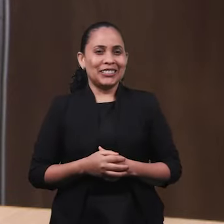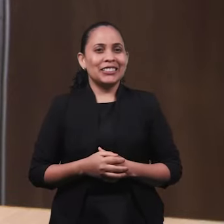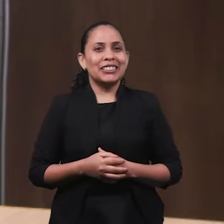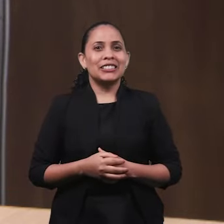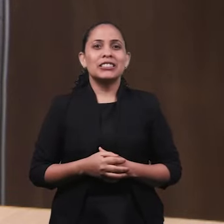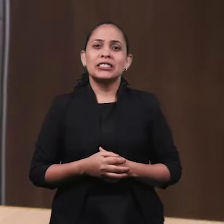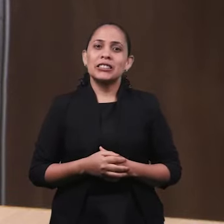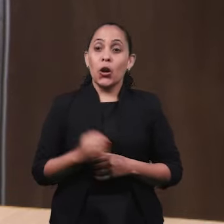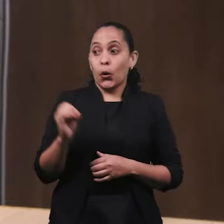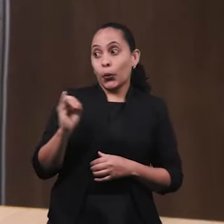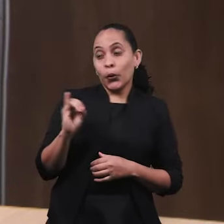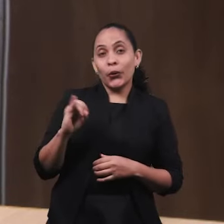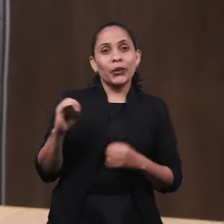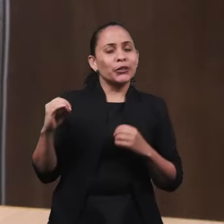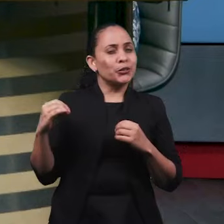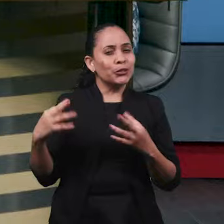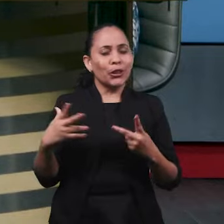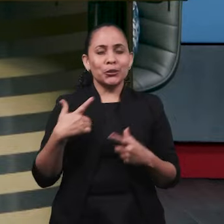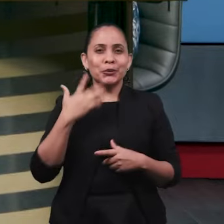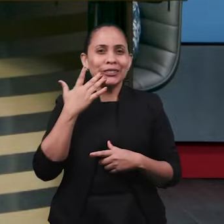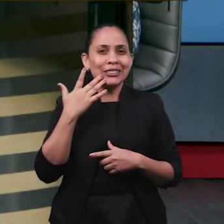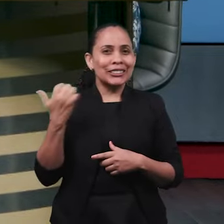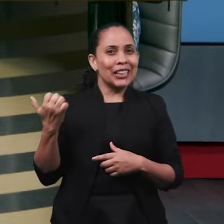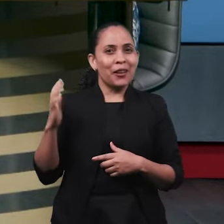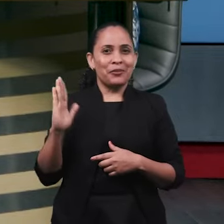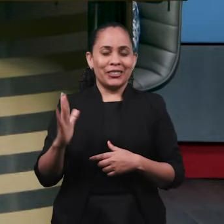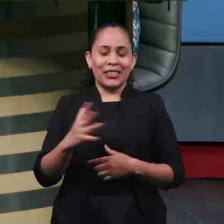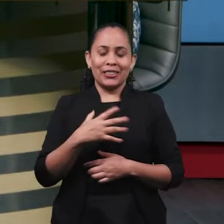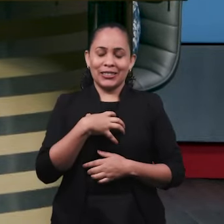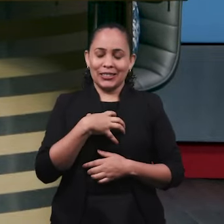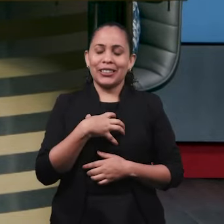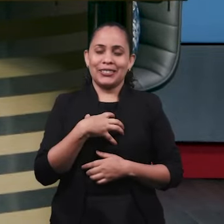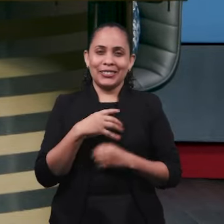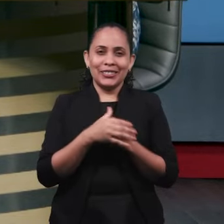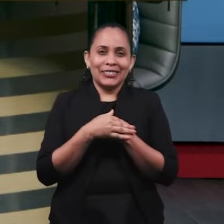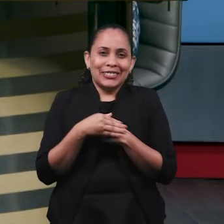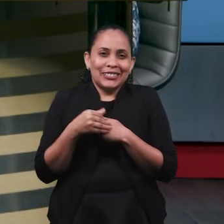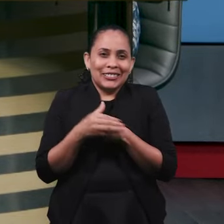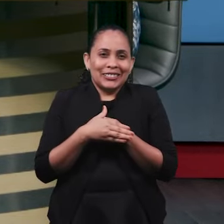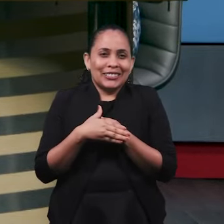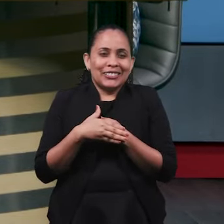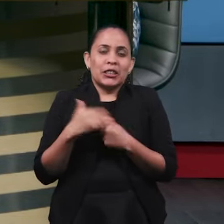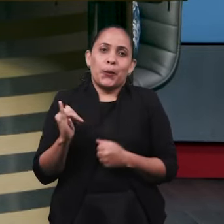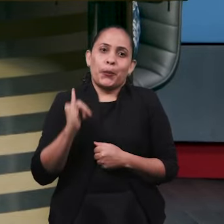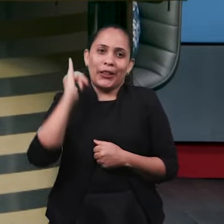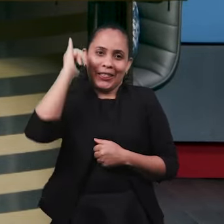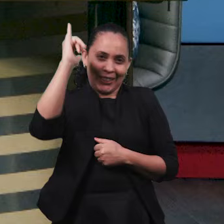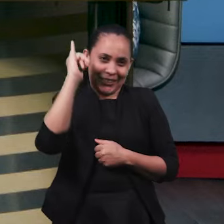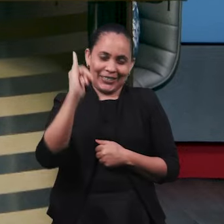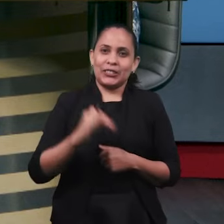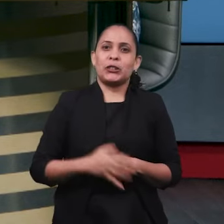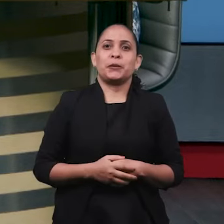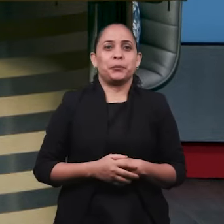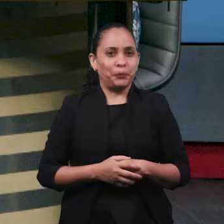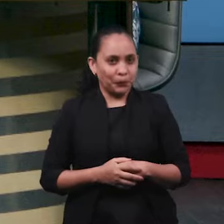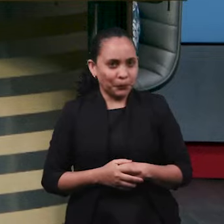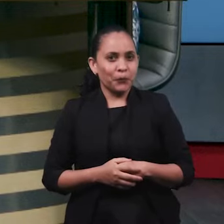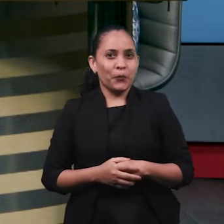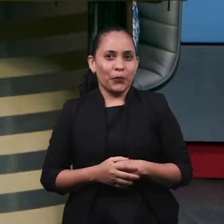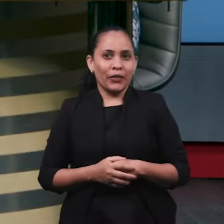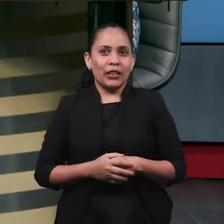fazer um oi que todo mundo sabe fazer. Isso. Ele já sente, já ali acolhido, recebido, isso é importante. Não é passar